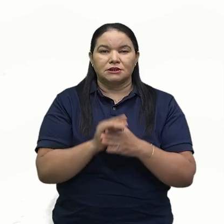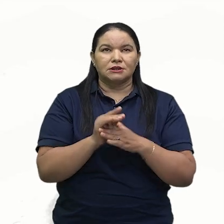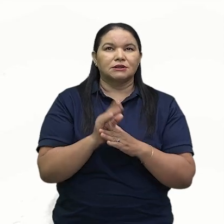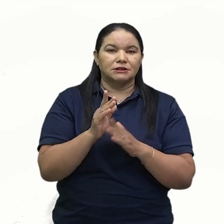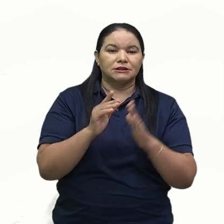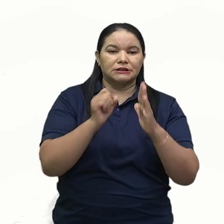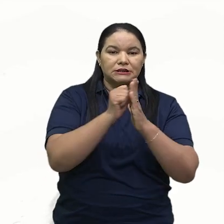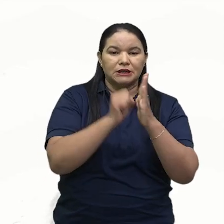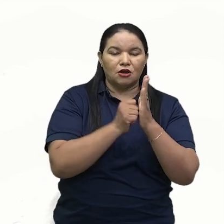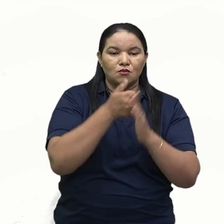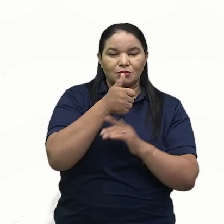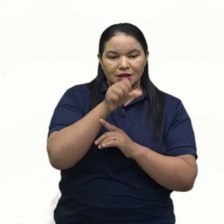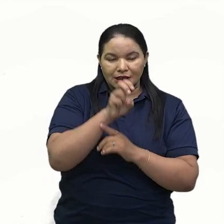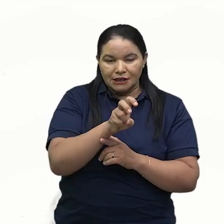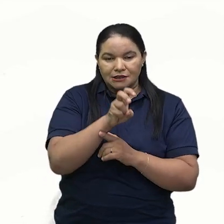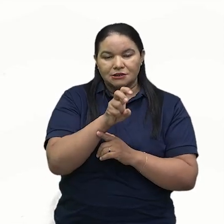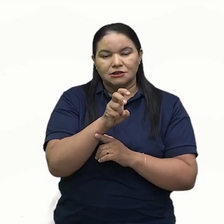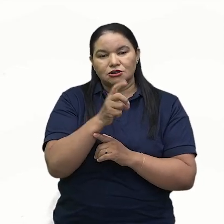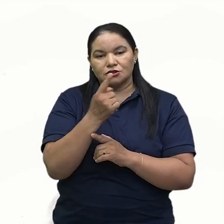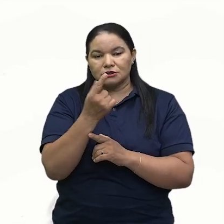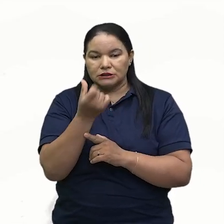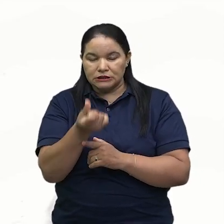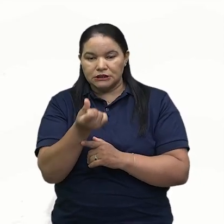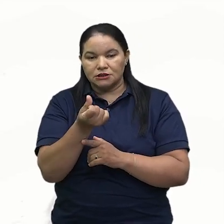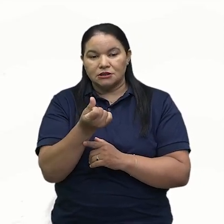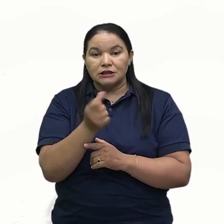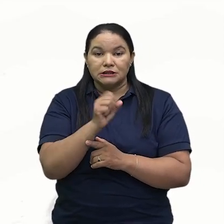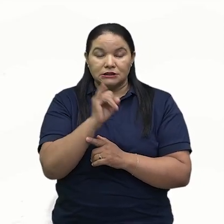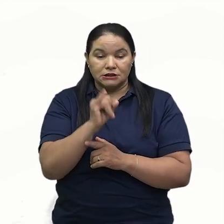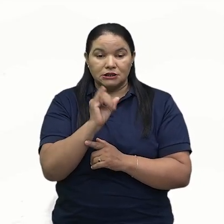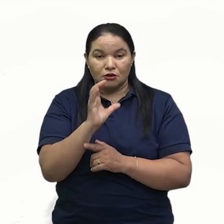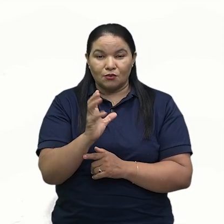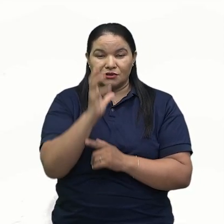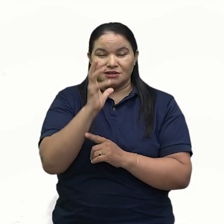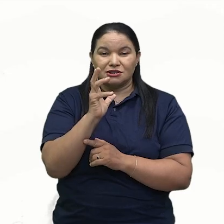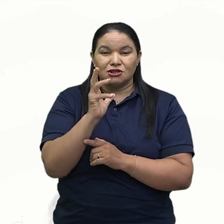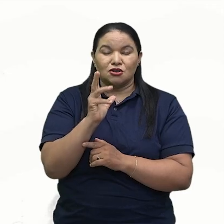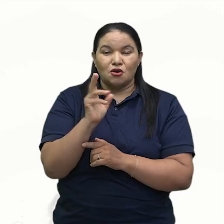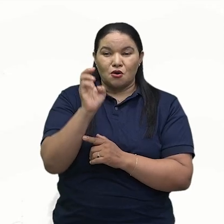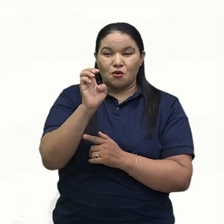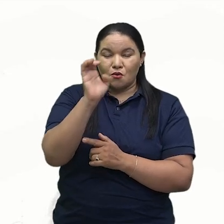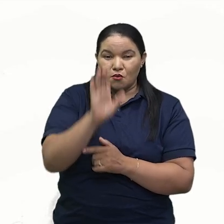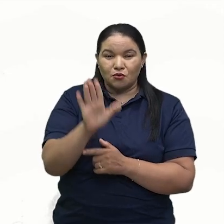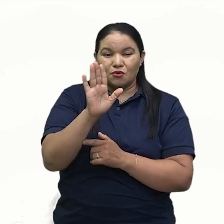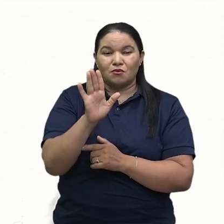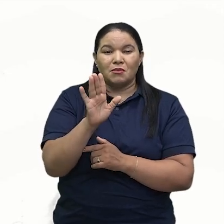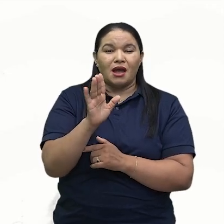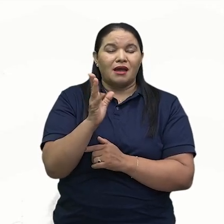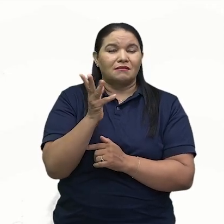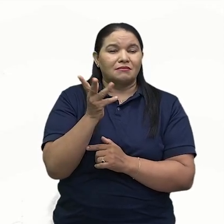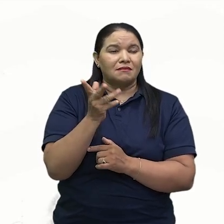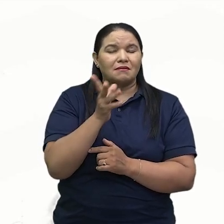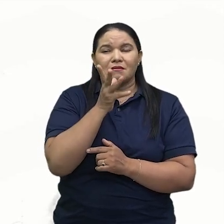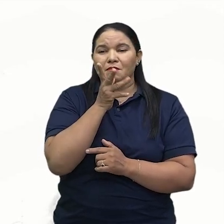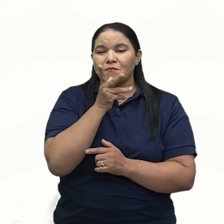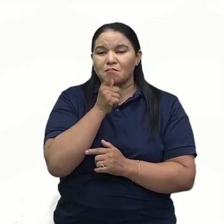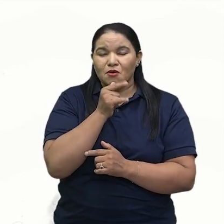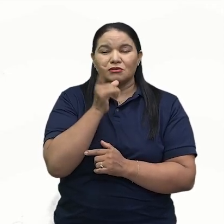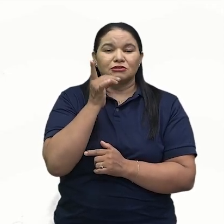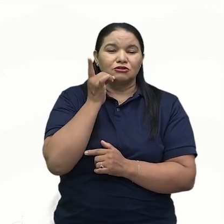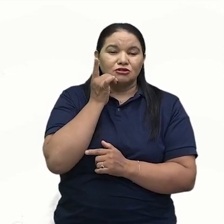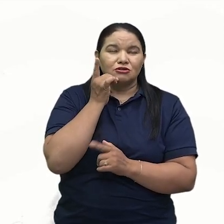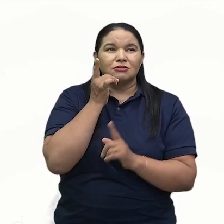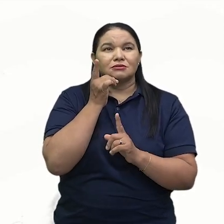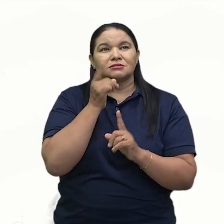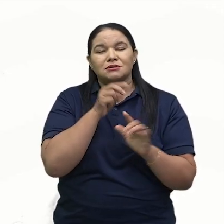século XV, no século XVI, um fato que acontecia na Europa poderia demorar dias, semanas e até